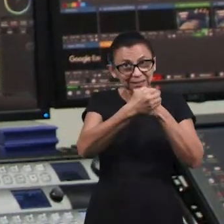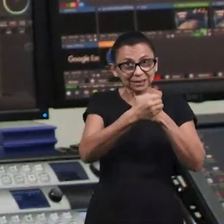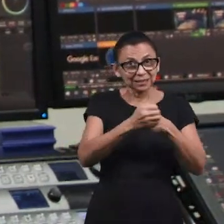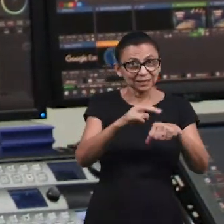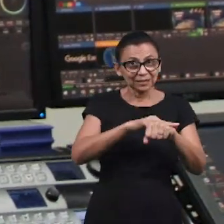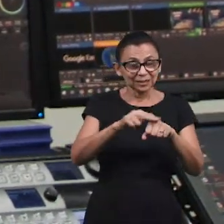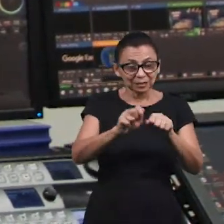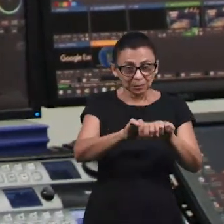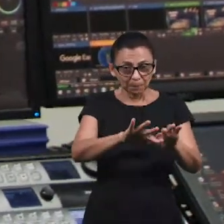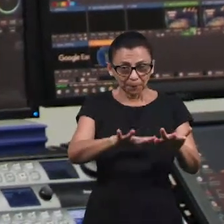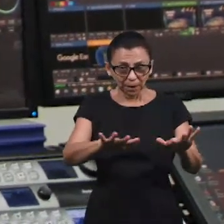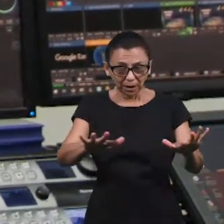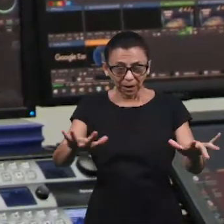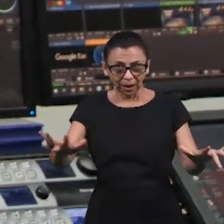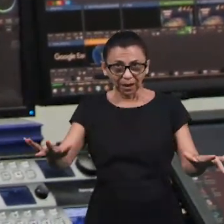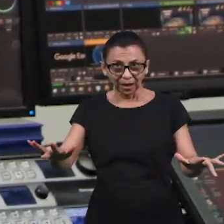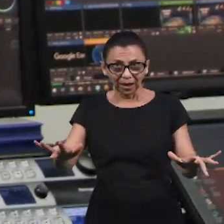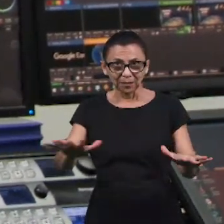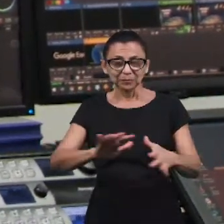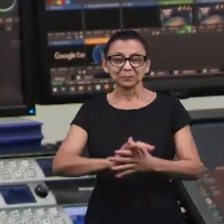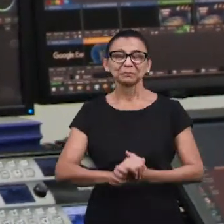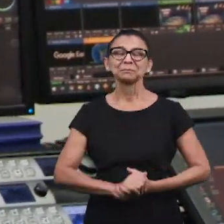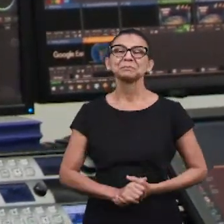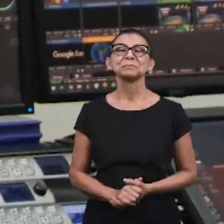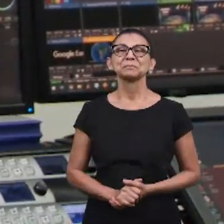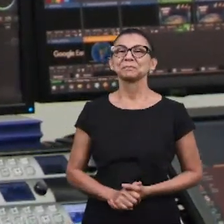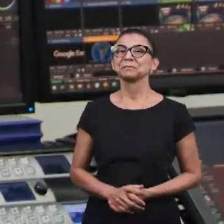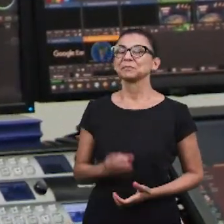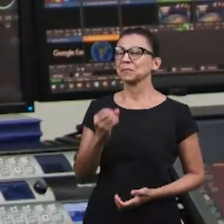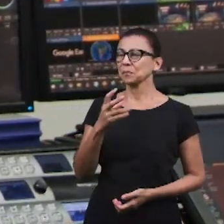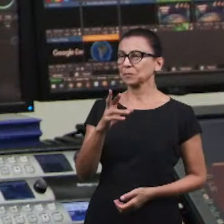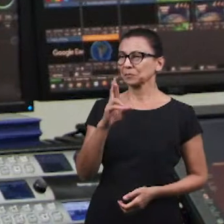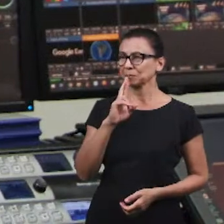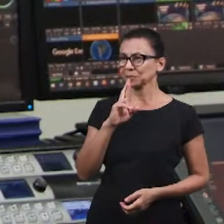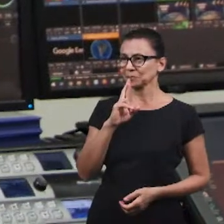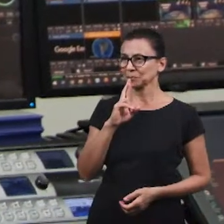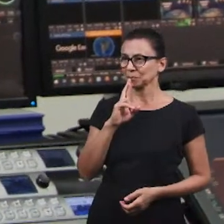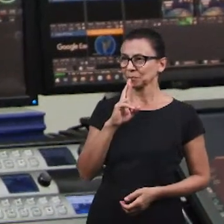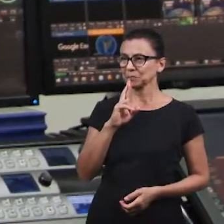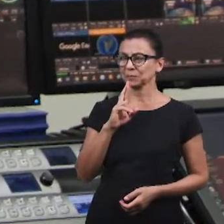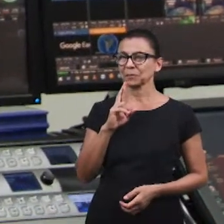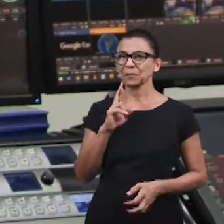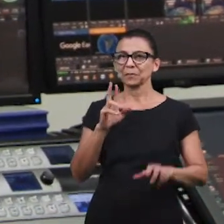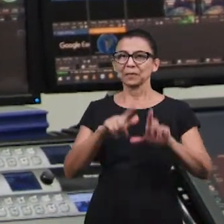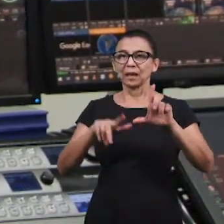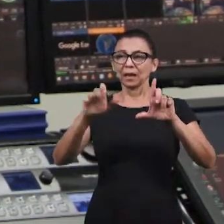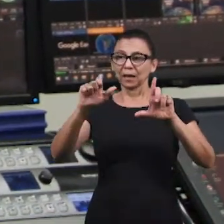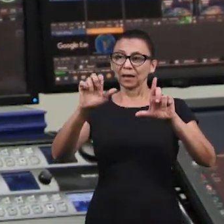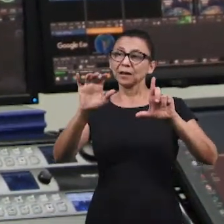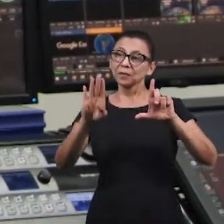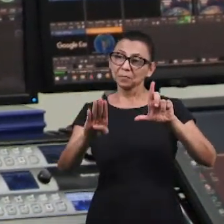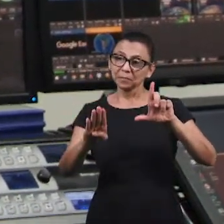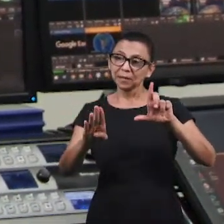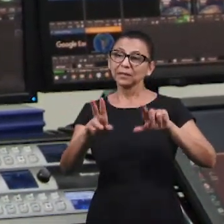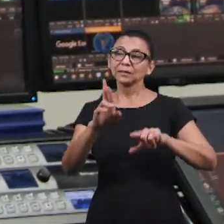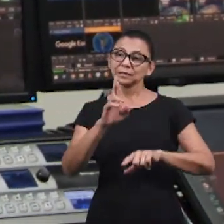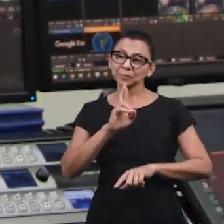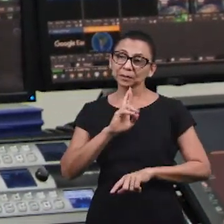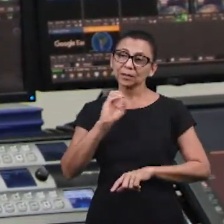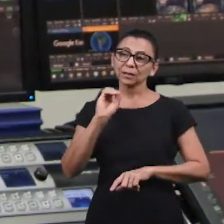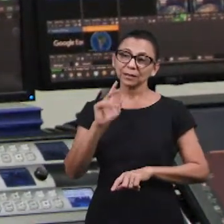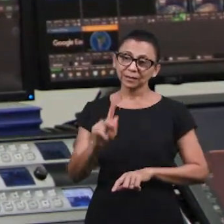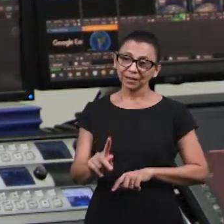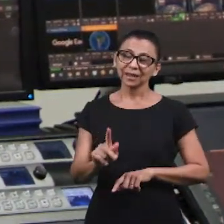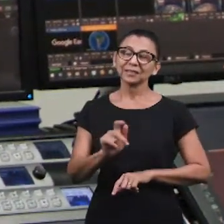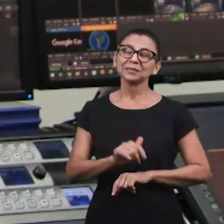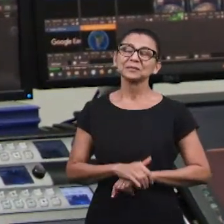num determinado campo. Muito bem respondido. Você fez a resposta da pergunta A e da pergunta B também, onde aqui